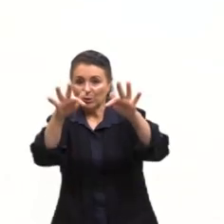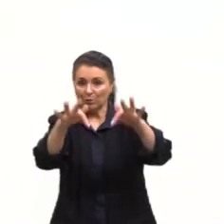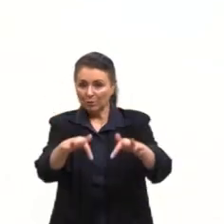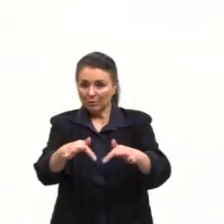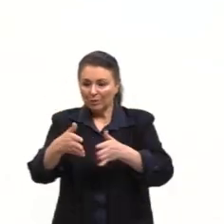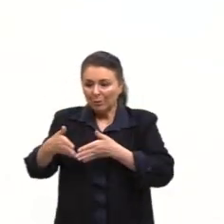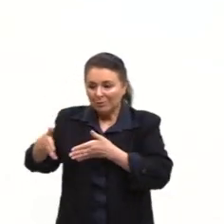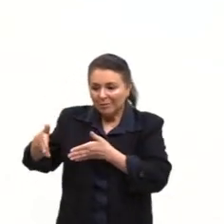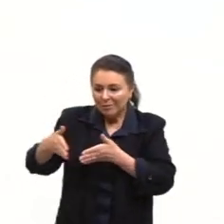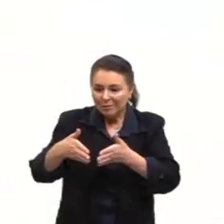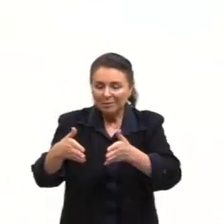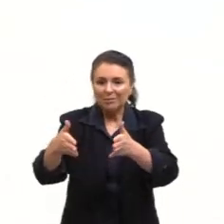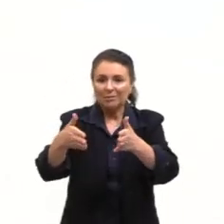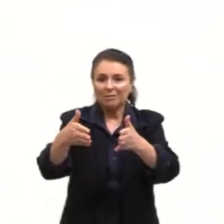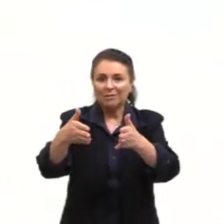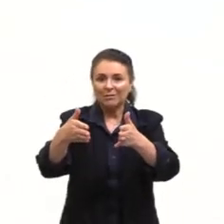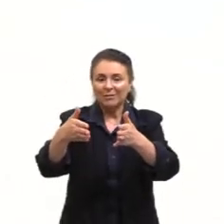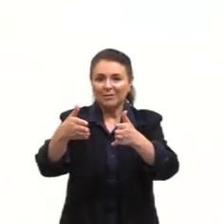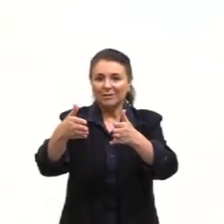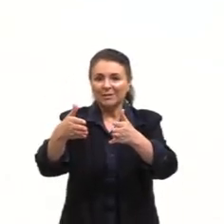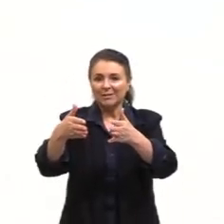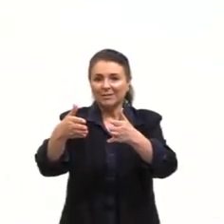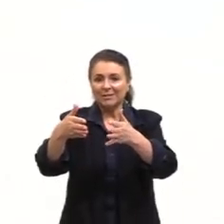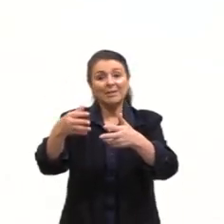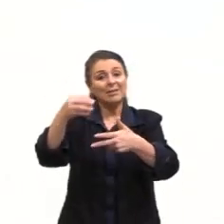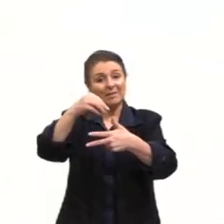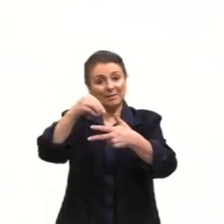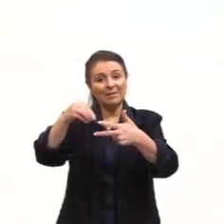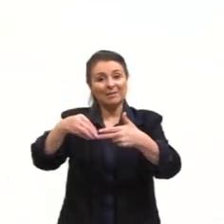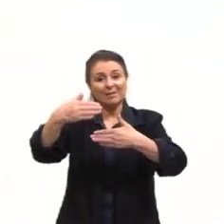dessa corrida, dessa maratona que é o Enem, né?